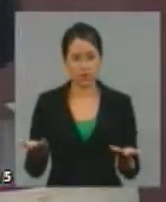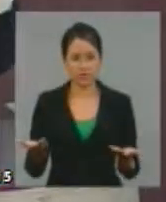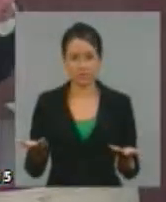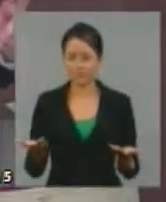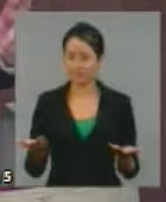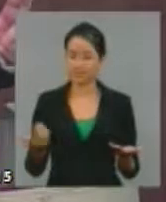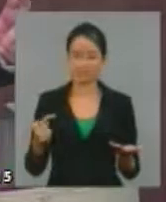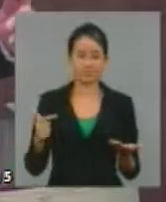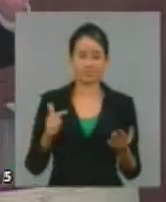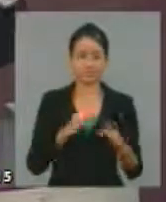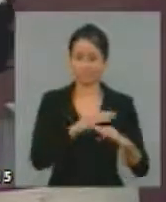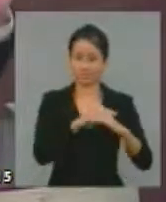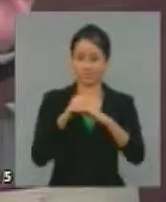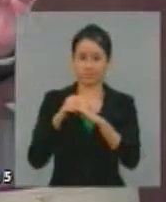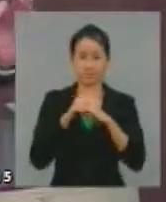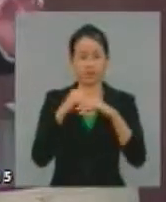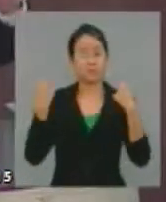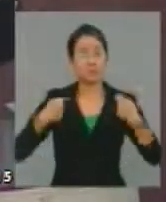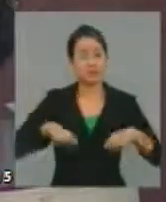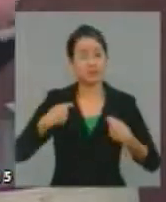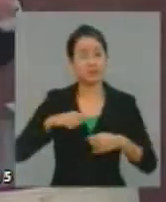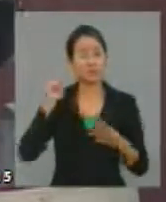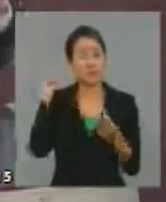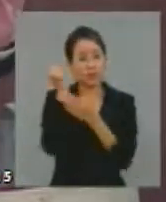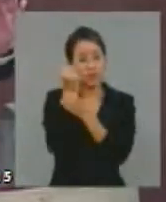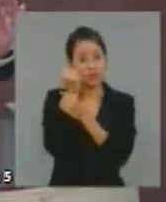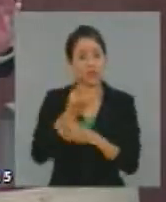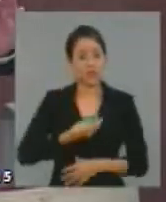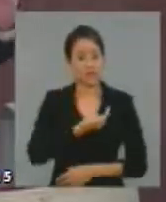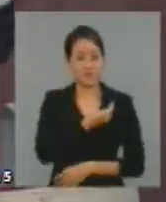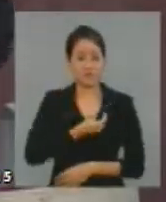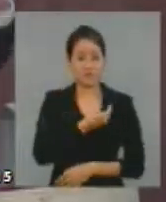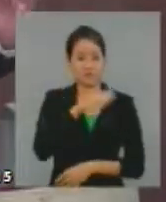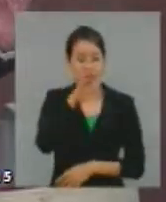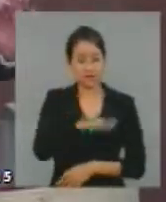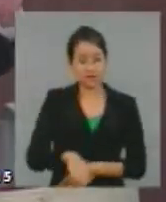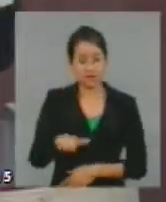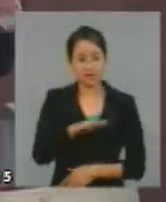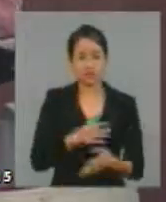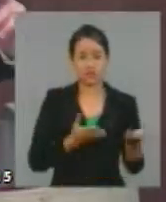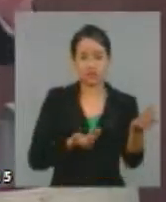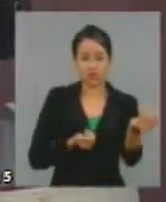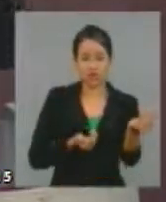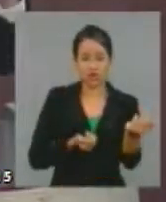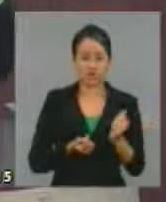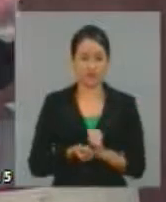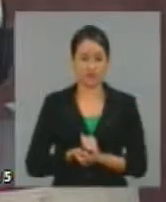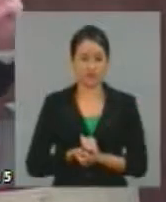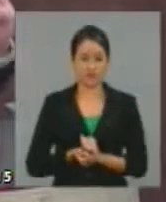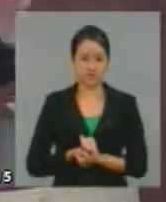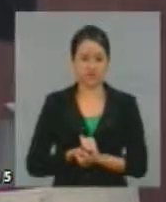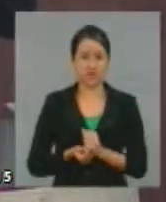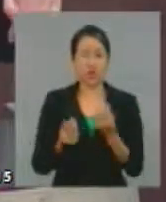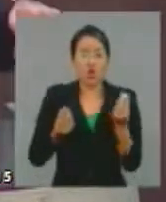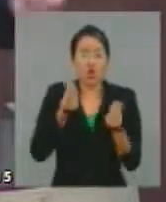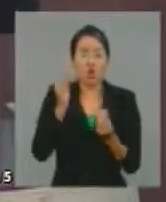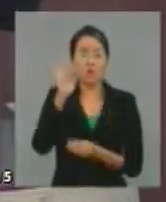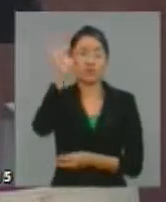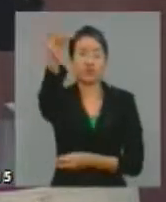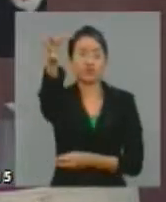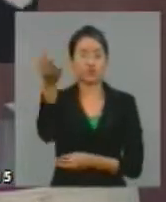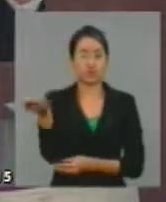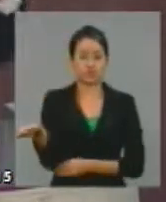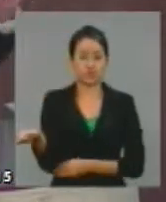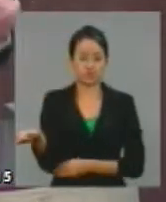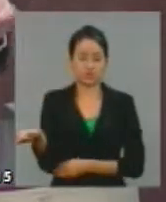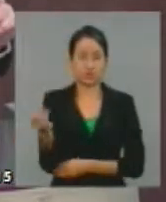pela proteção à vida das nossas crianças, adolescentes e jovens. Não há futuro, não há presente, não